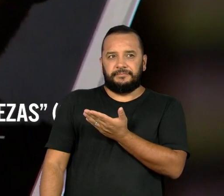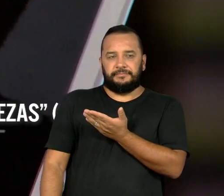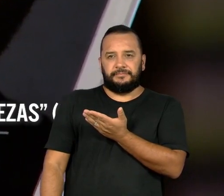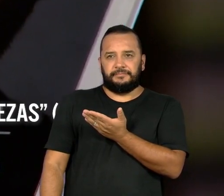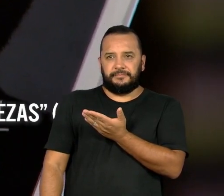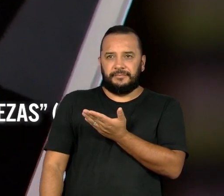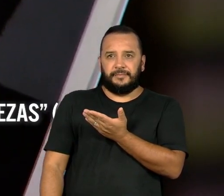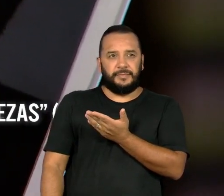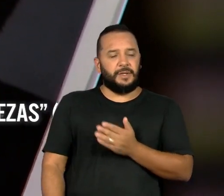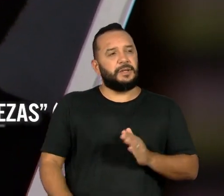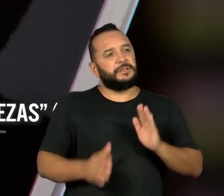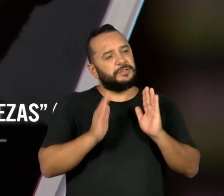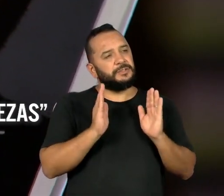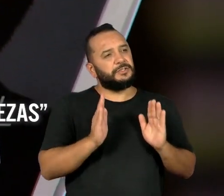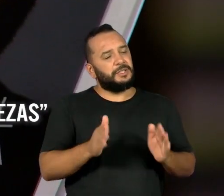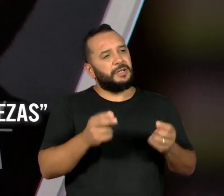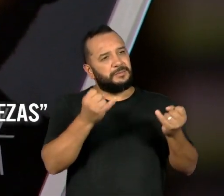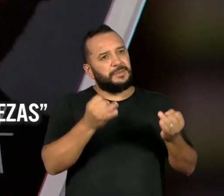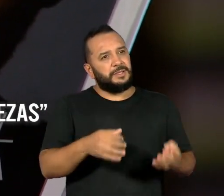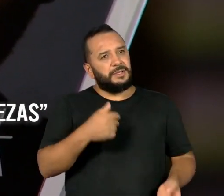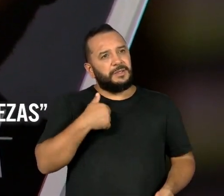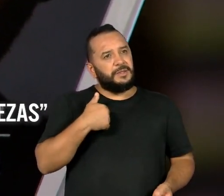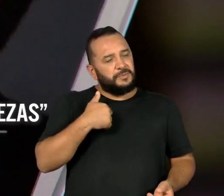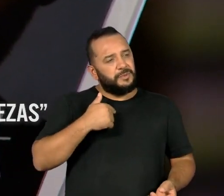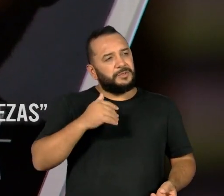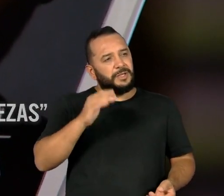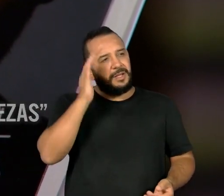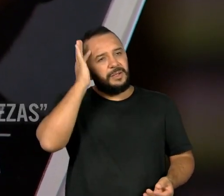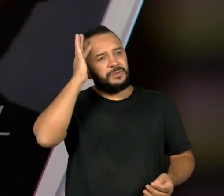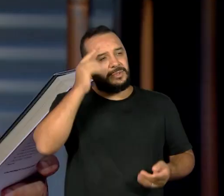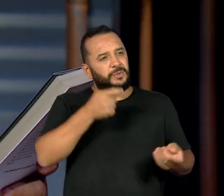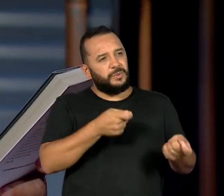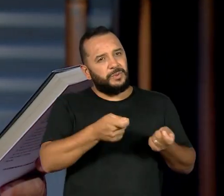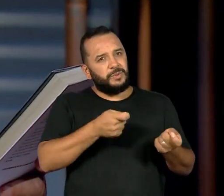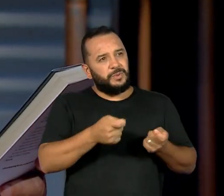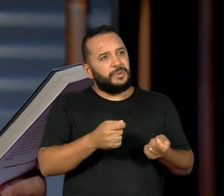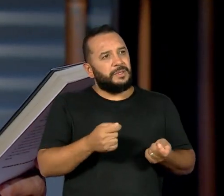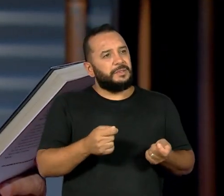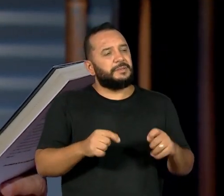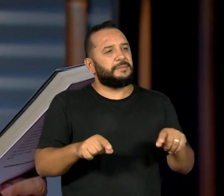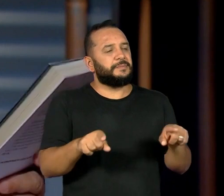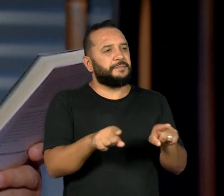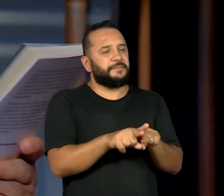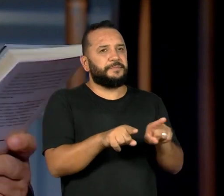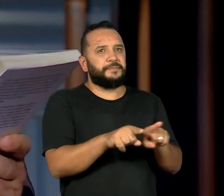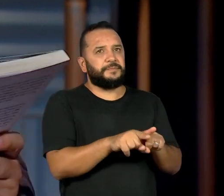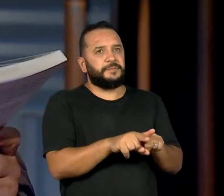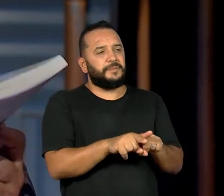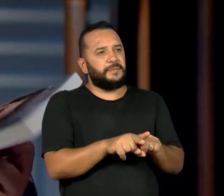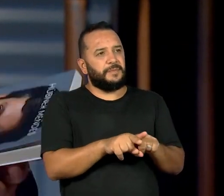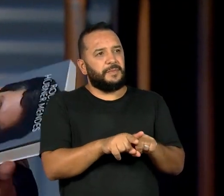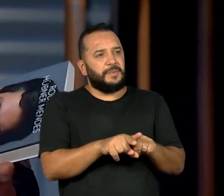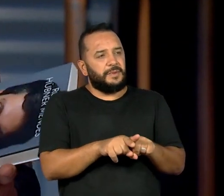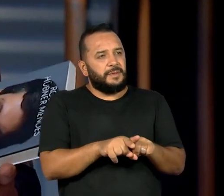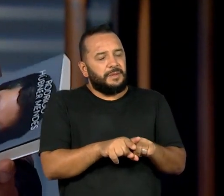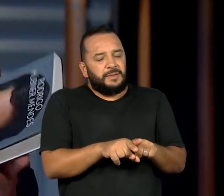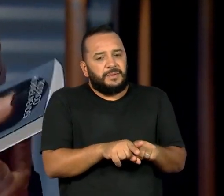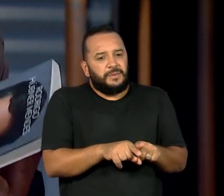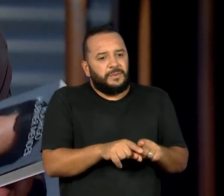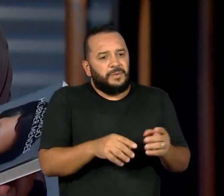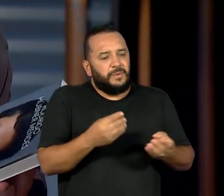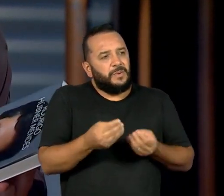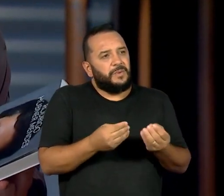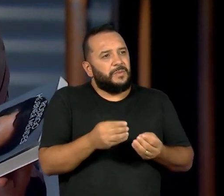comentamos sobre a ilusão do controle, né? O quanto que isso daí é, enfim,